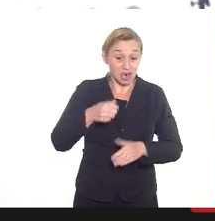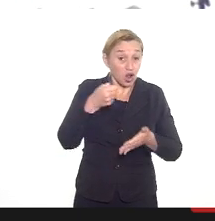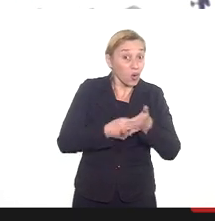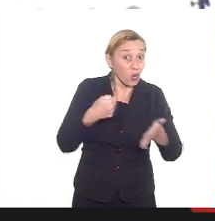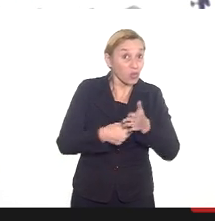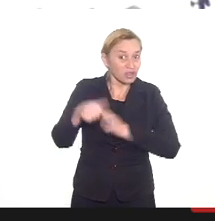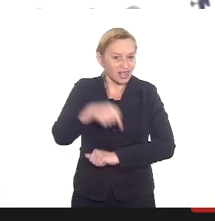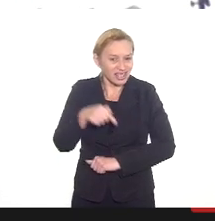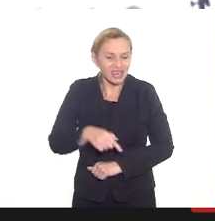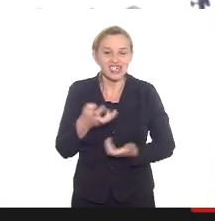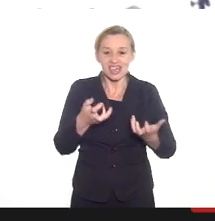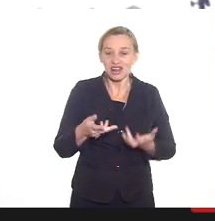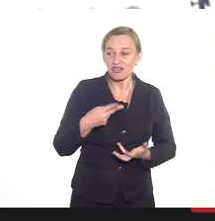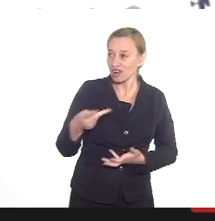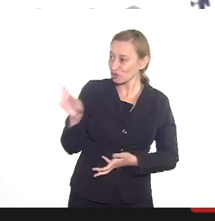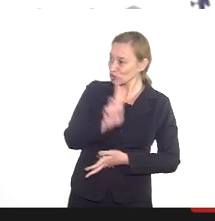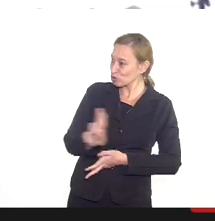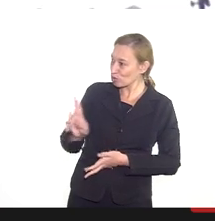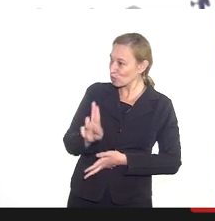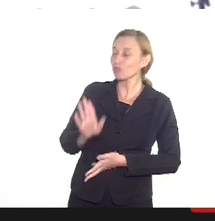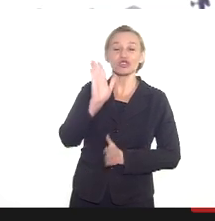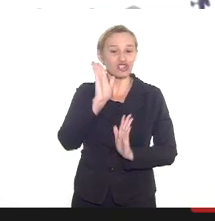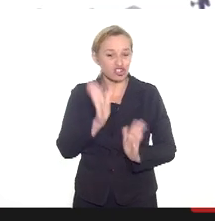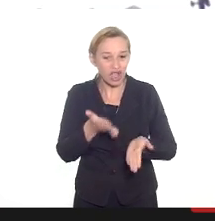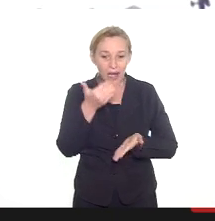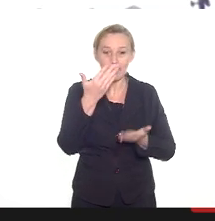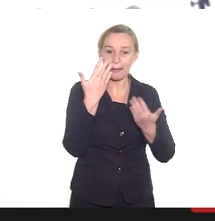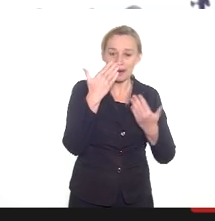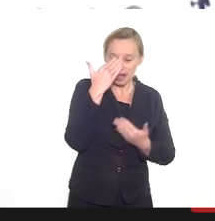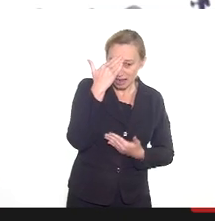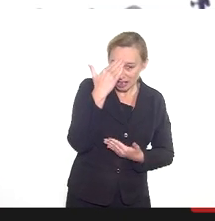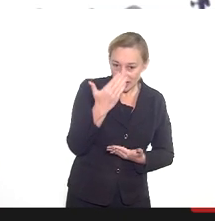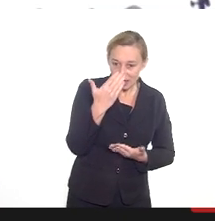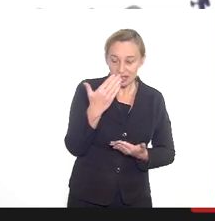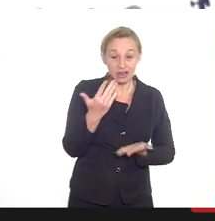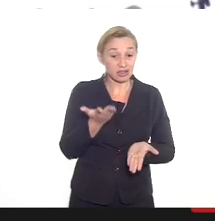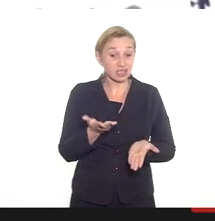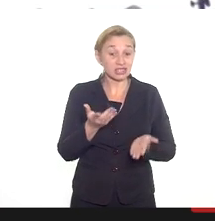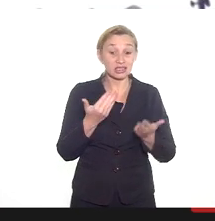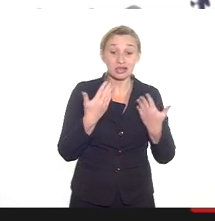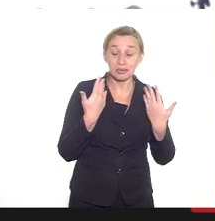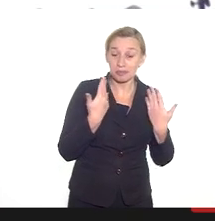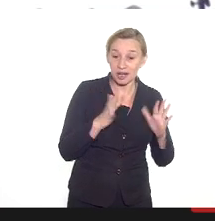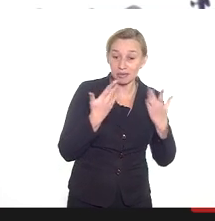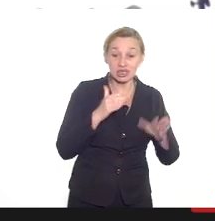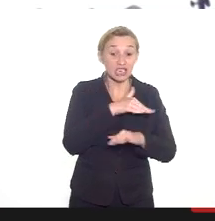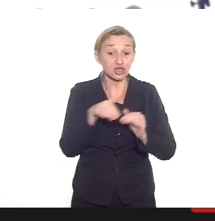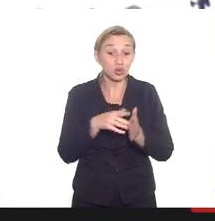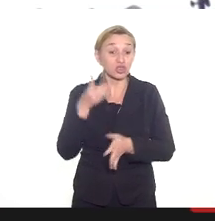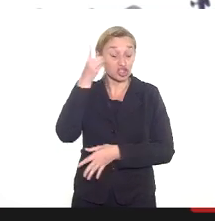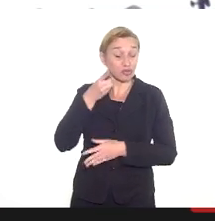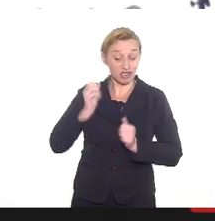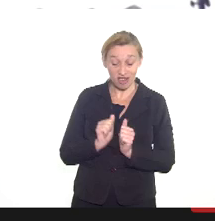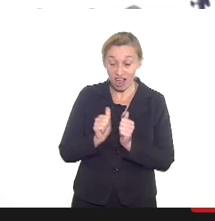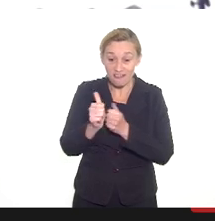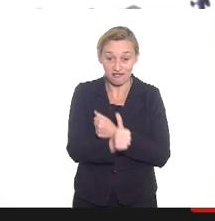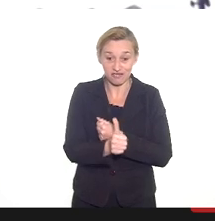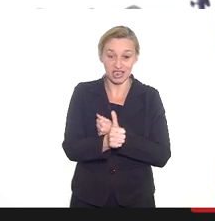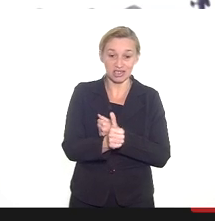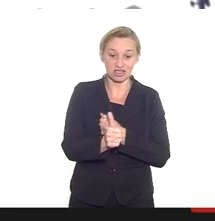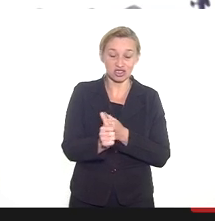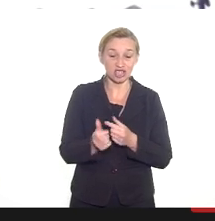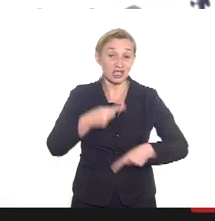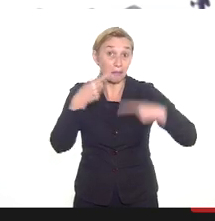Quero dizer que, em seu nome, eu já cumprimento todas as parlamentares que estão à frente